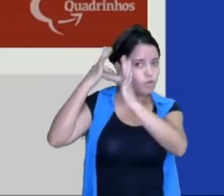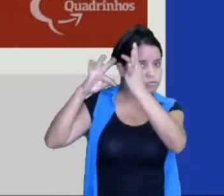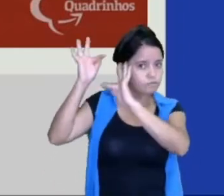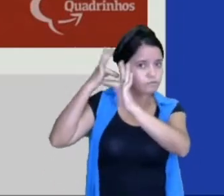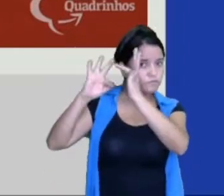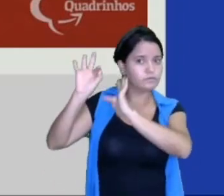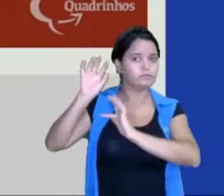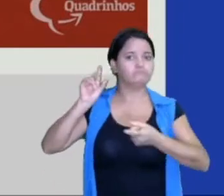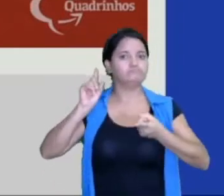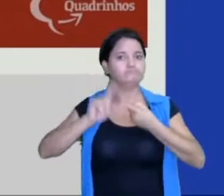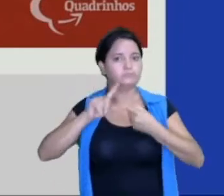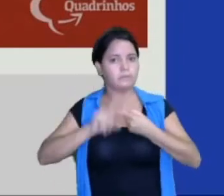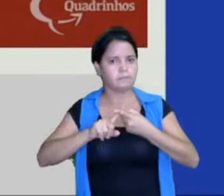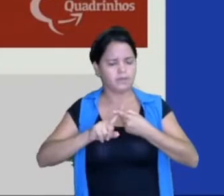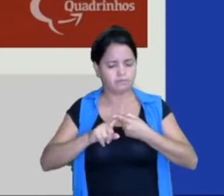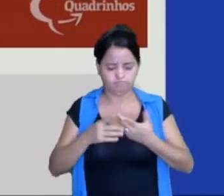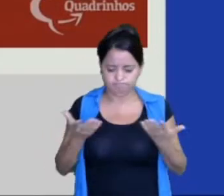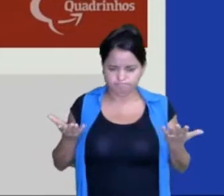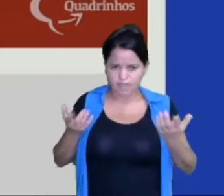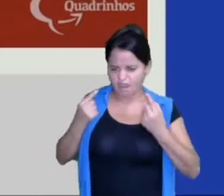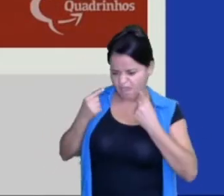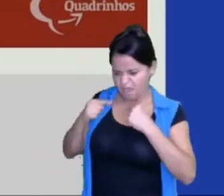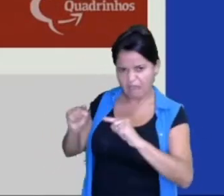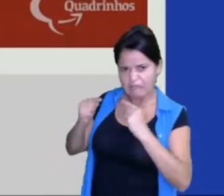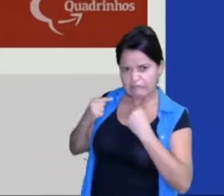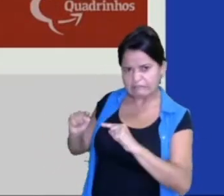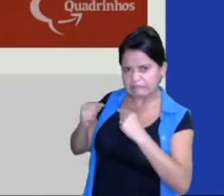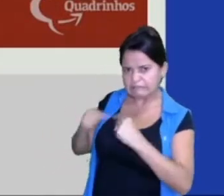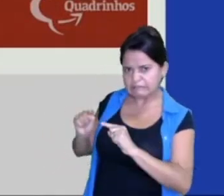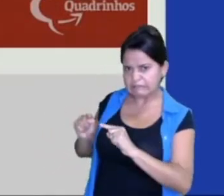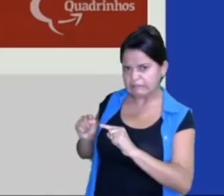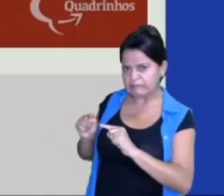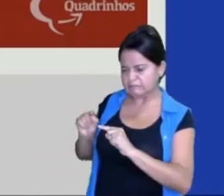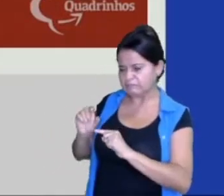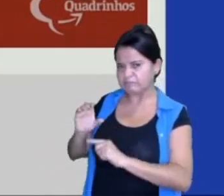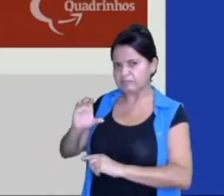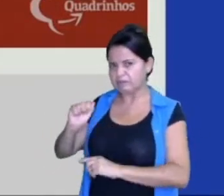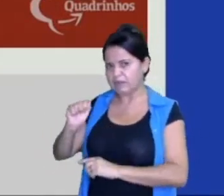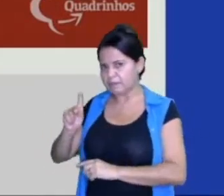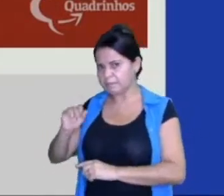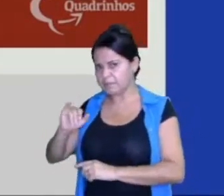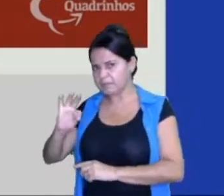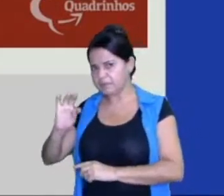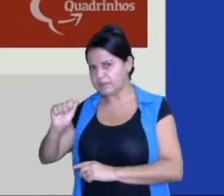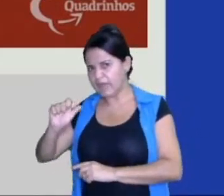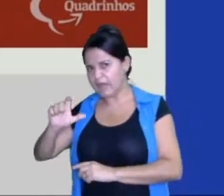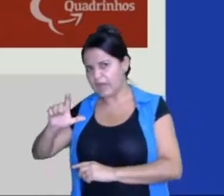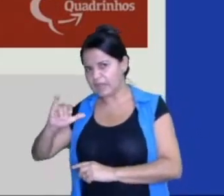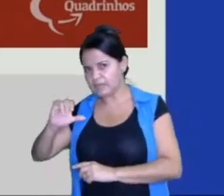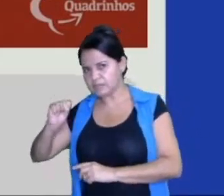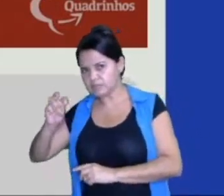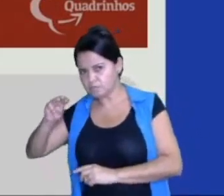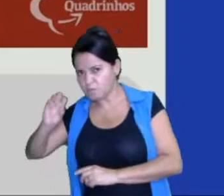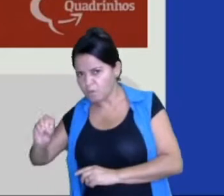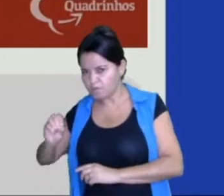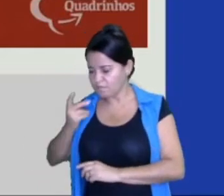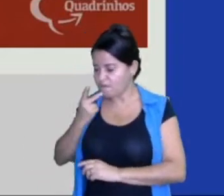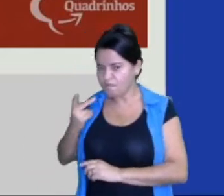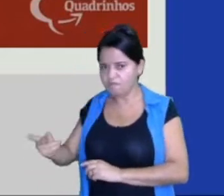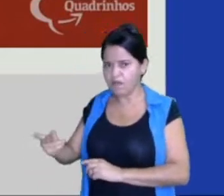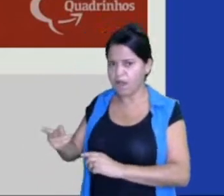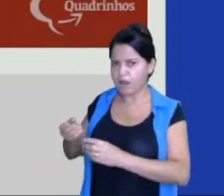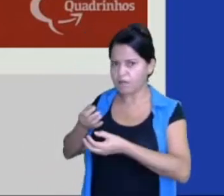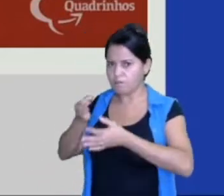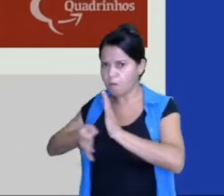o capitalismo, expõe a história do movimento operário e termina com um apelo pela união dos operários